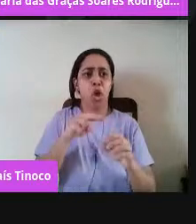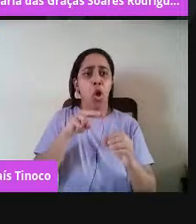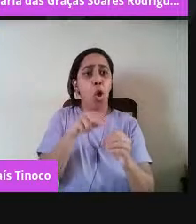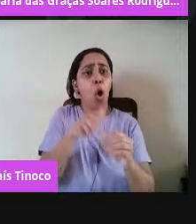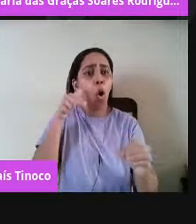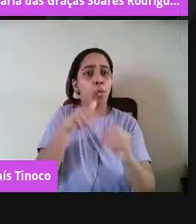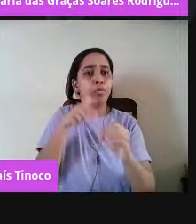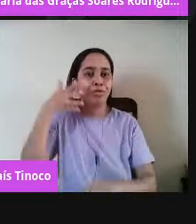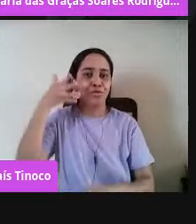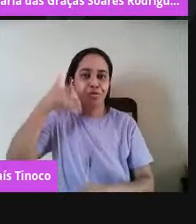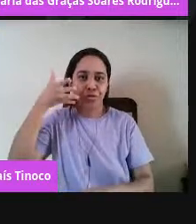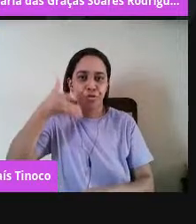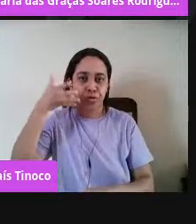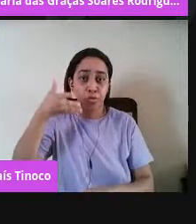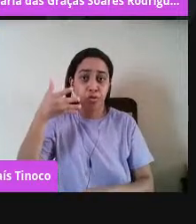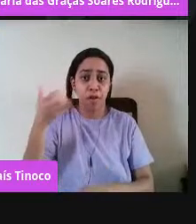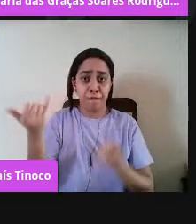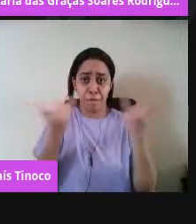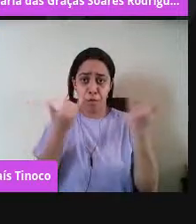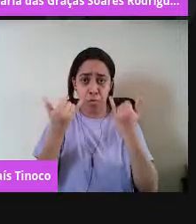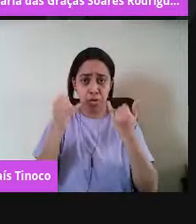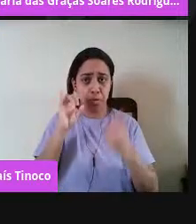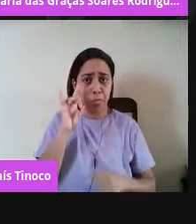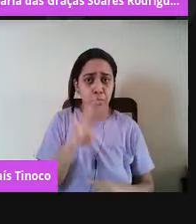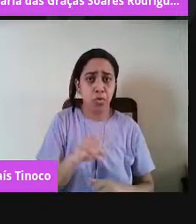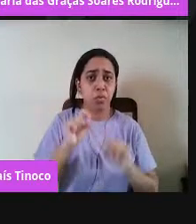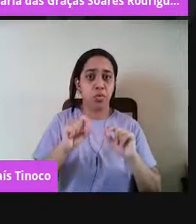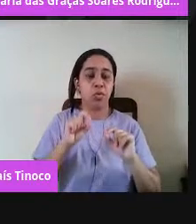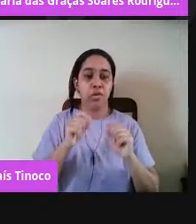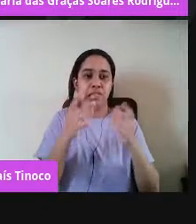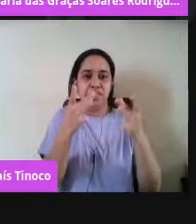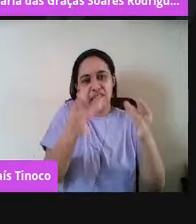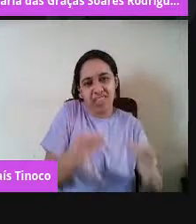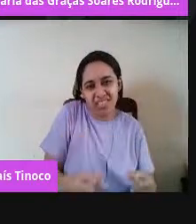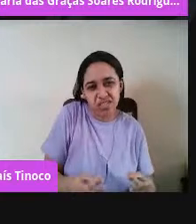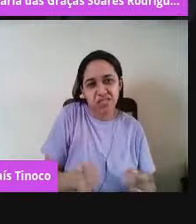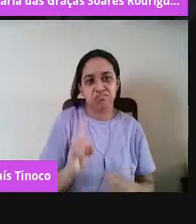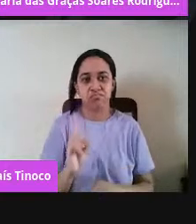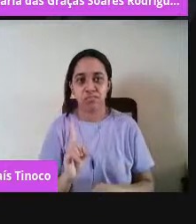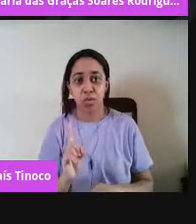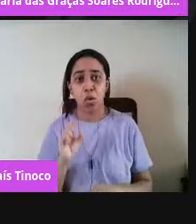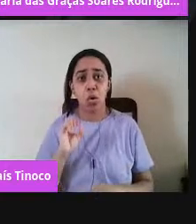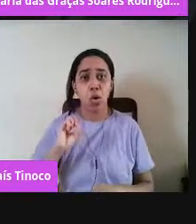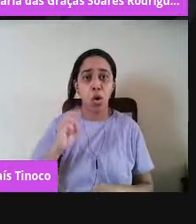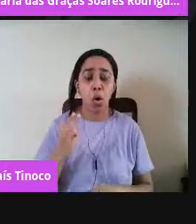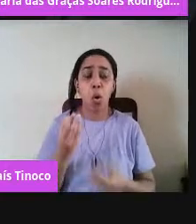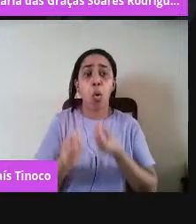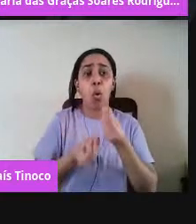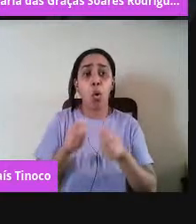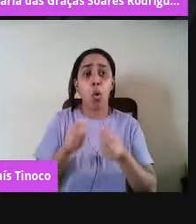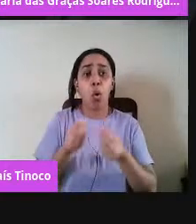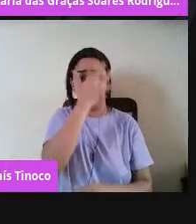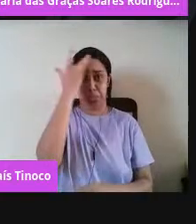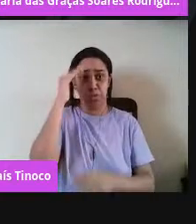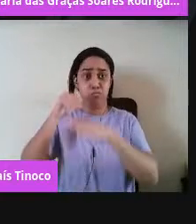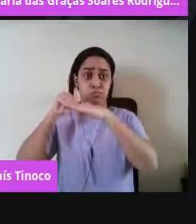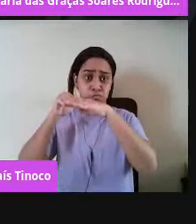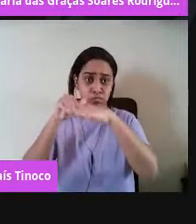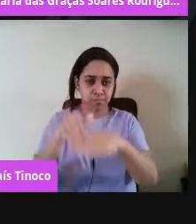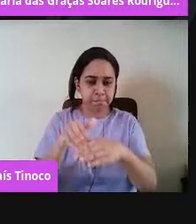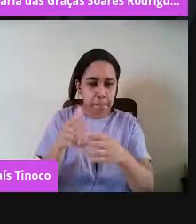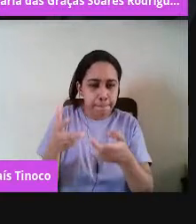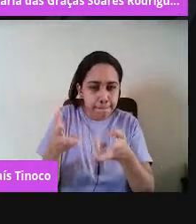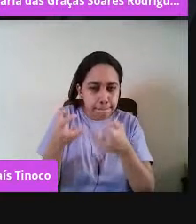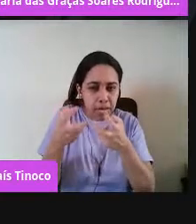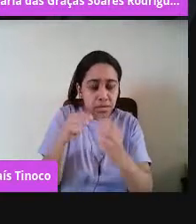objeto, relativos à sua denotação, mas também sobre a forma como o enunciador observa o